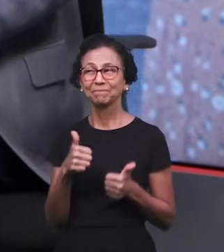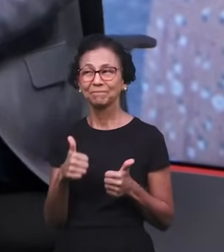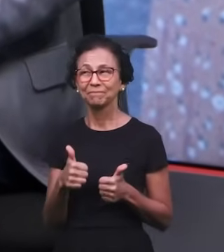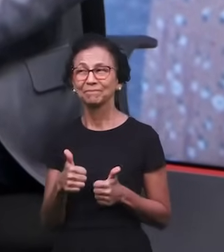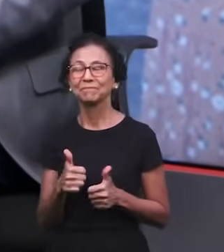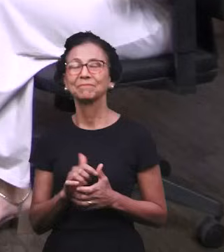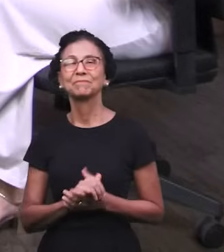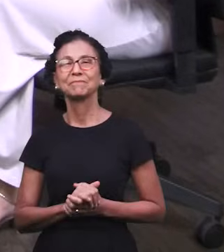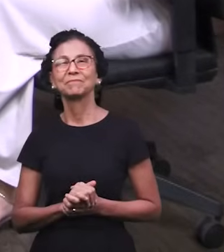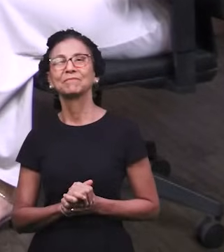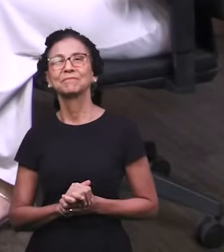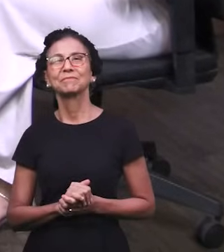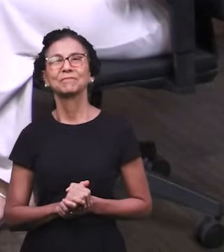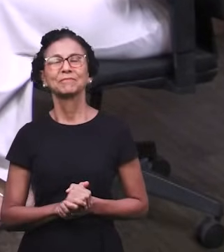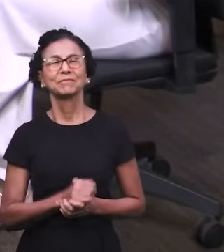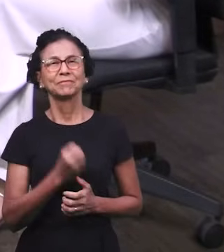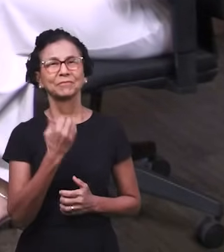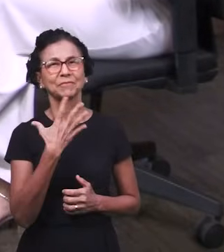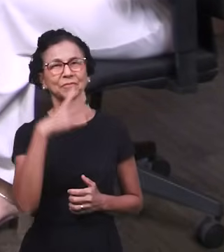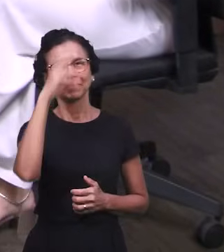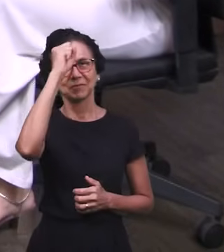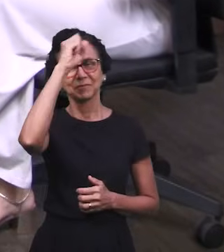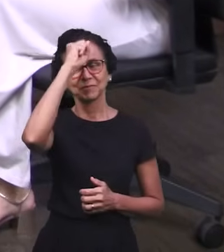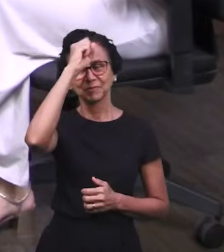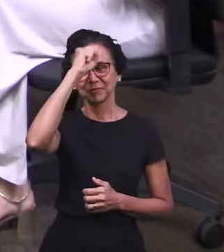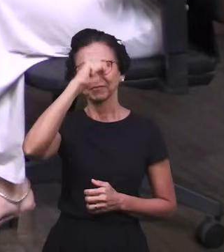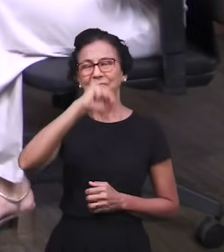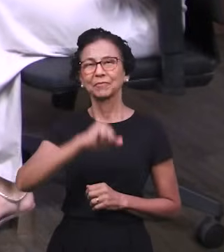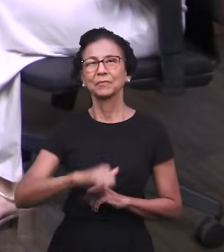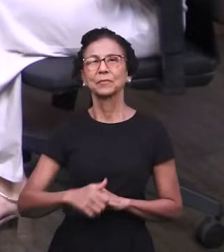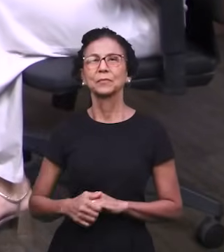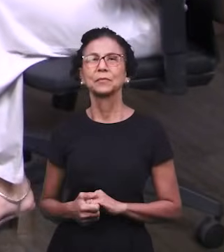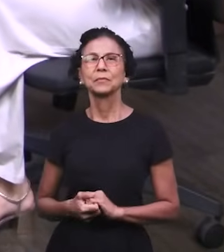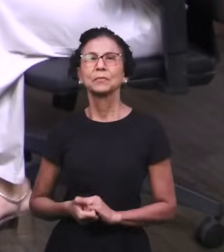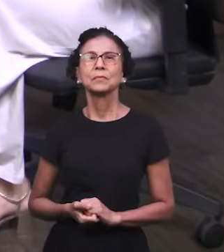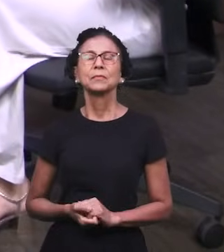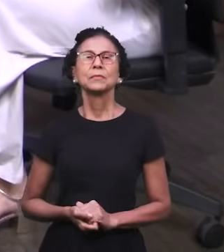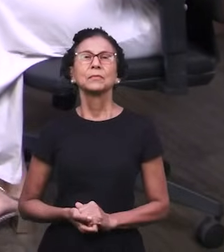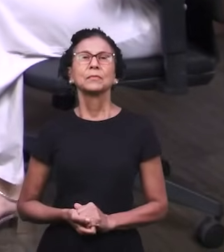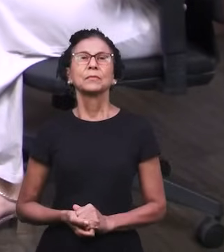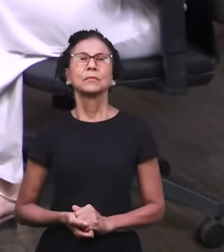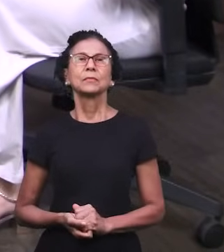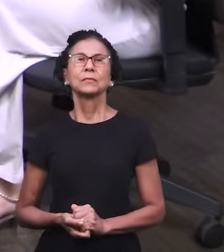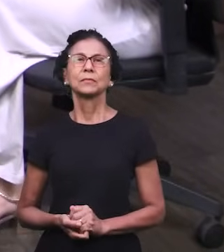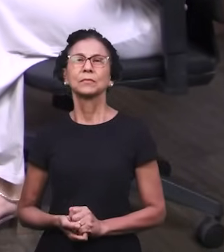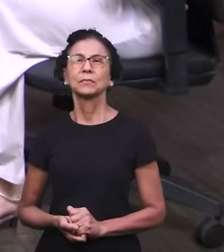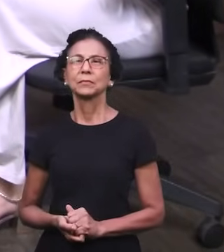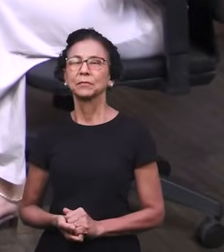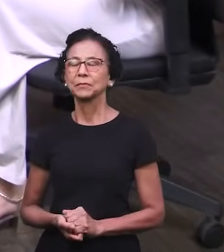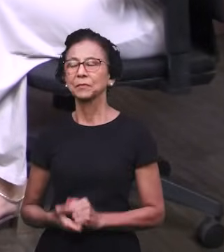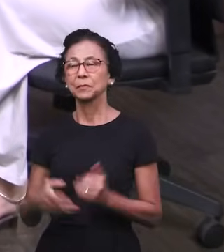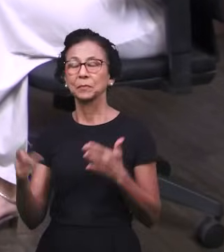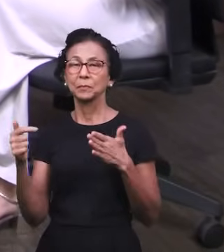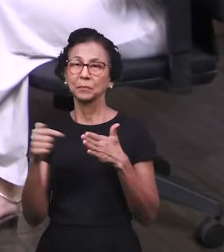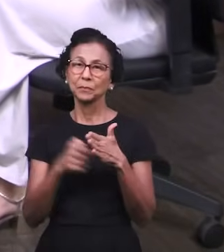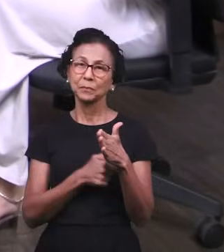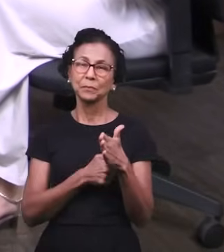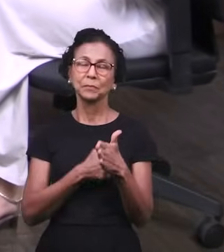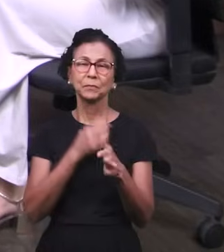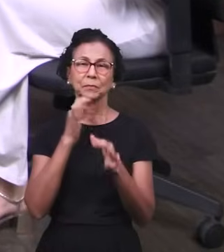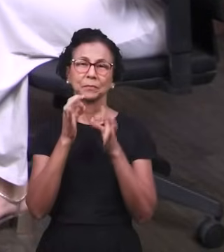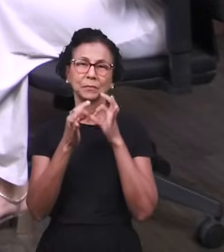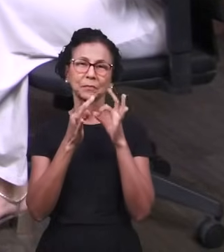Muito bom, a gente aprende muito, né? Aprende, a gente cresce com essa turma, isso é uma bênção para nós. Com as perguntas, né, e com